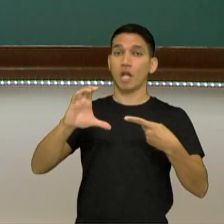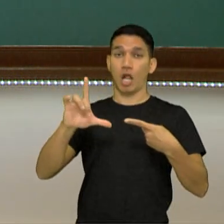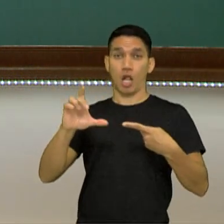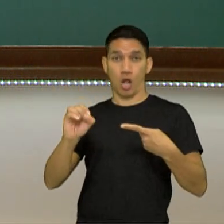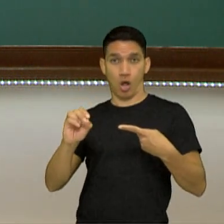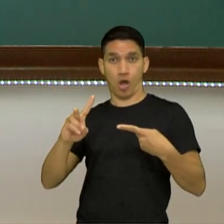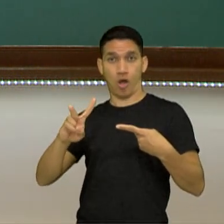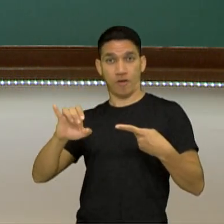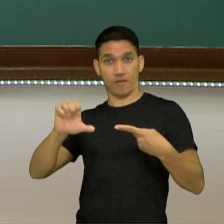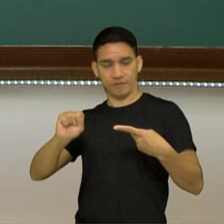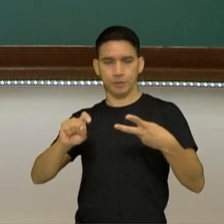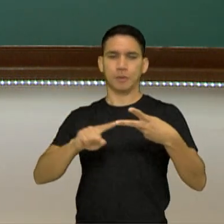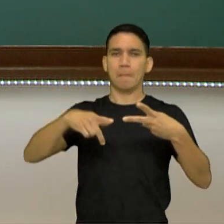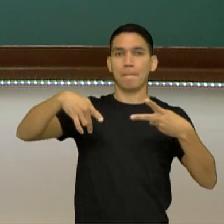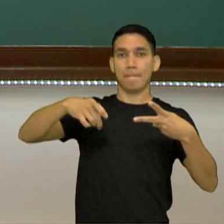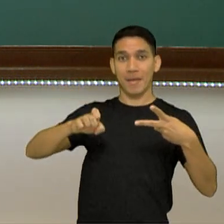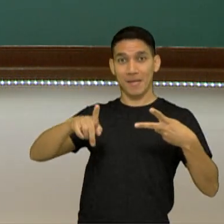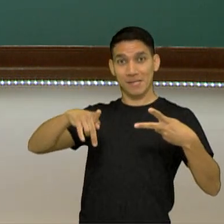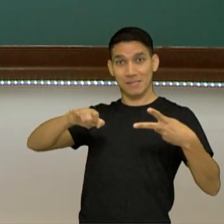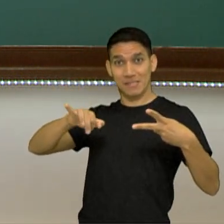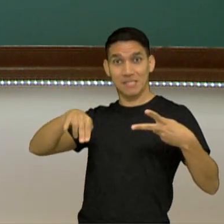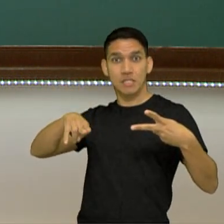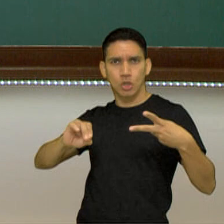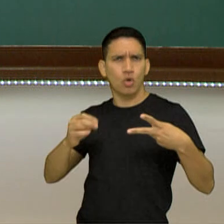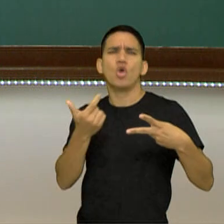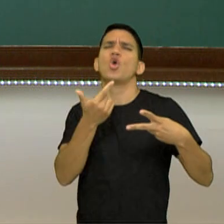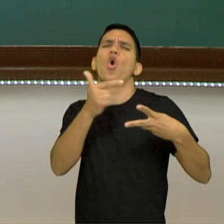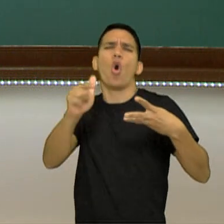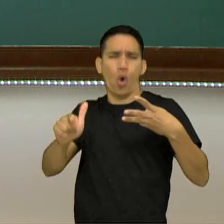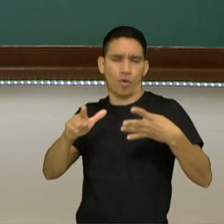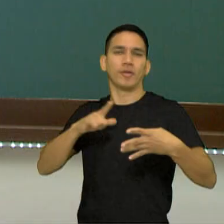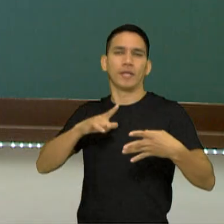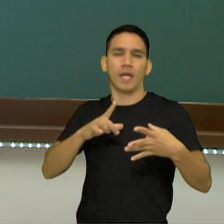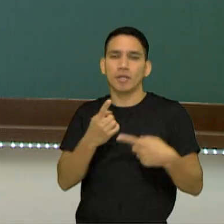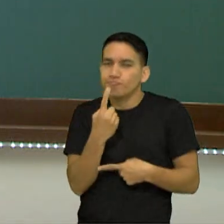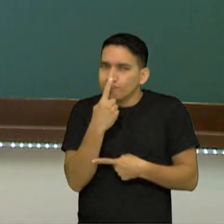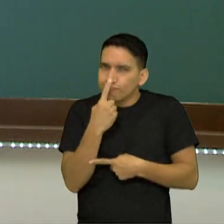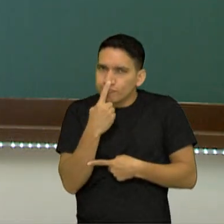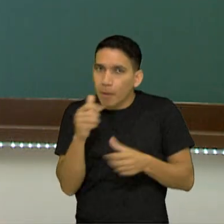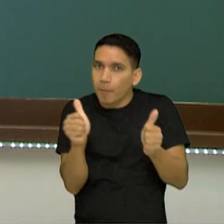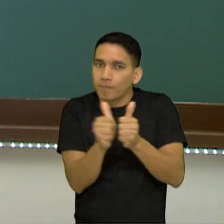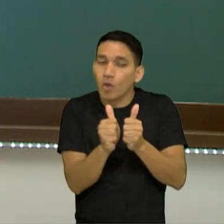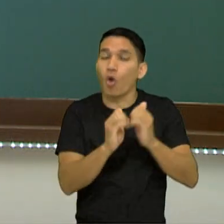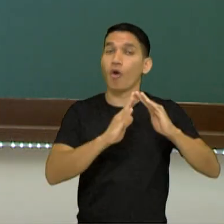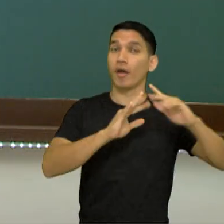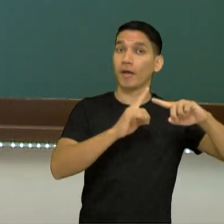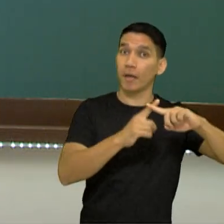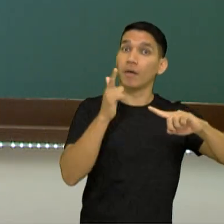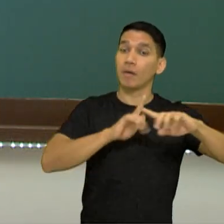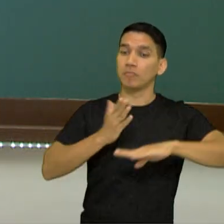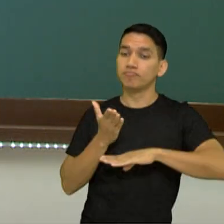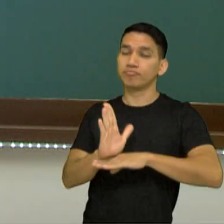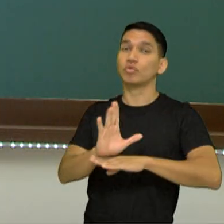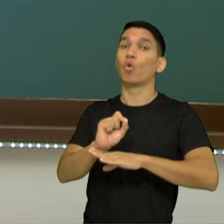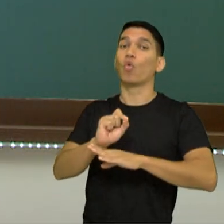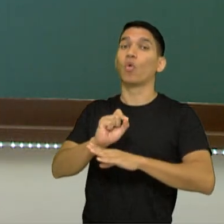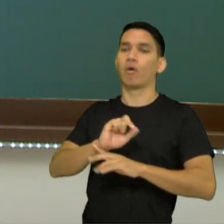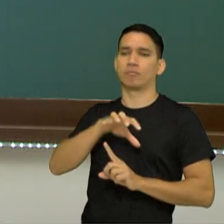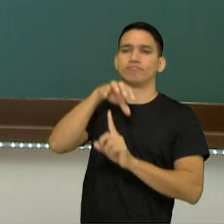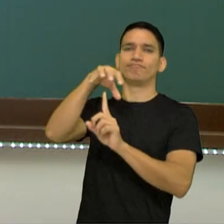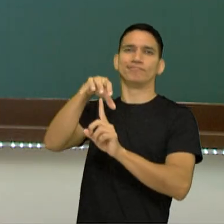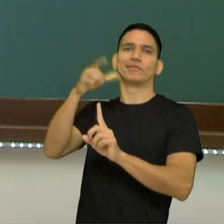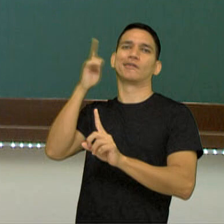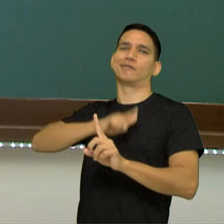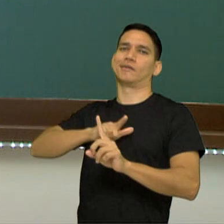outros, tinham relações muito próximas com a igreja. Isso lhes ajudava a legitimar o poder. Então eles